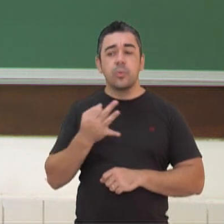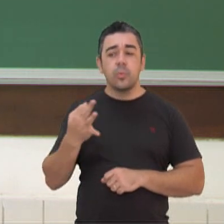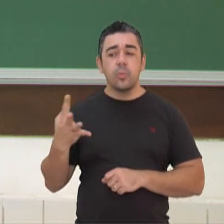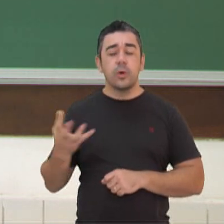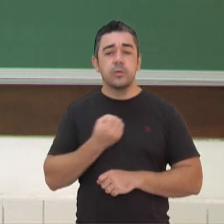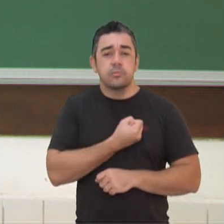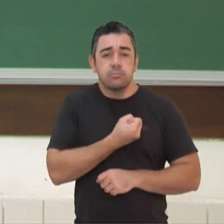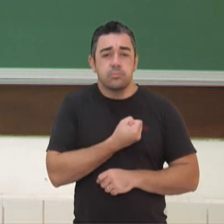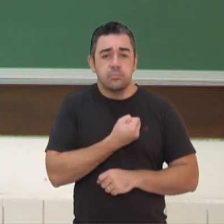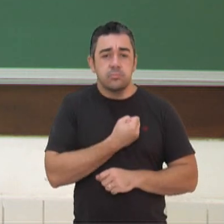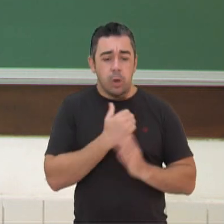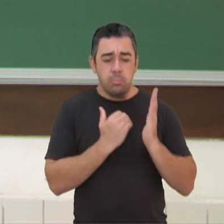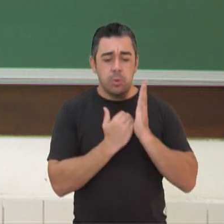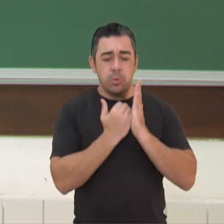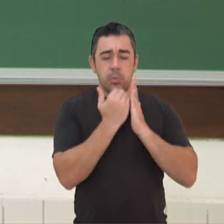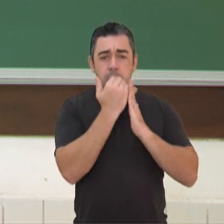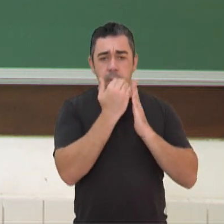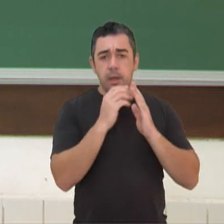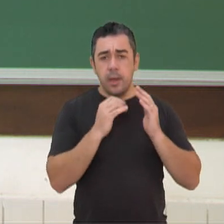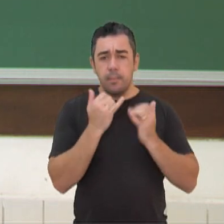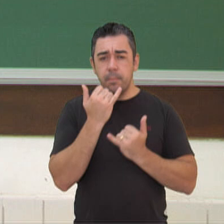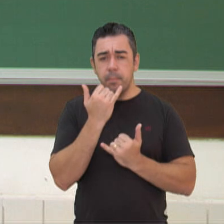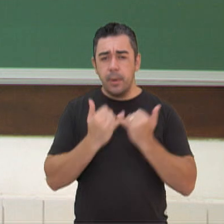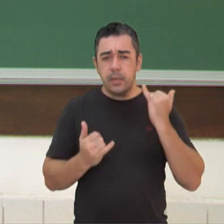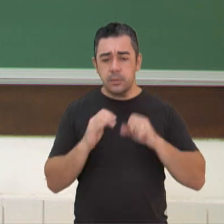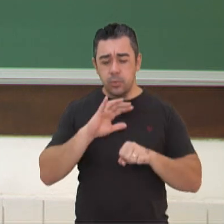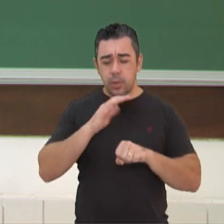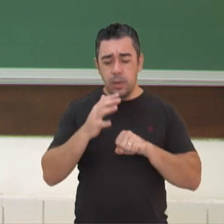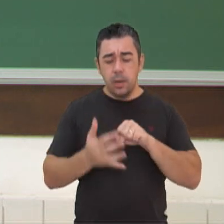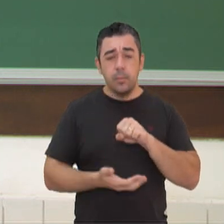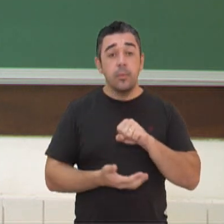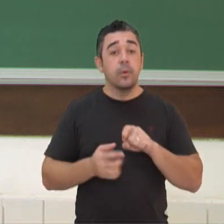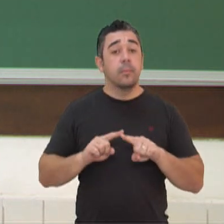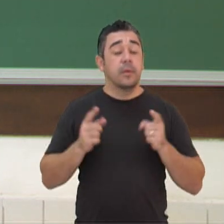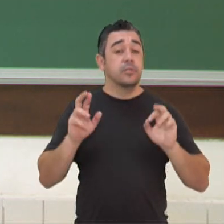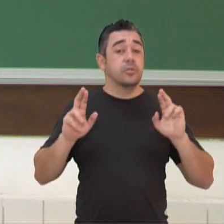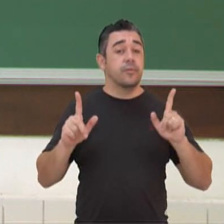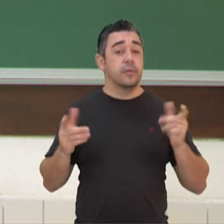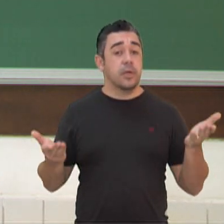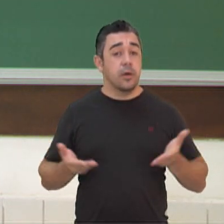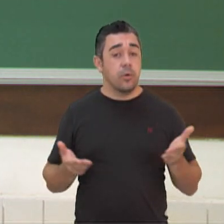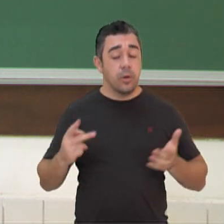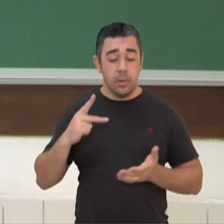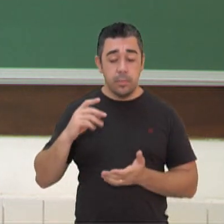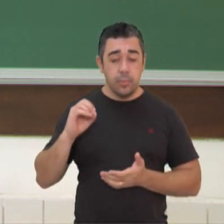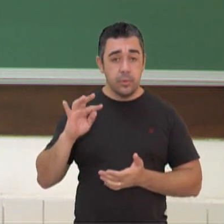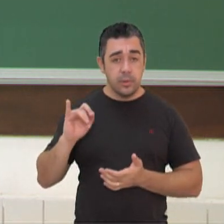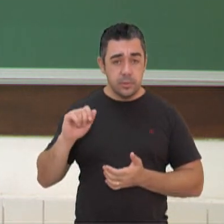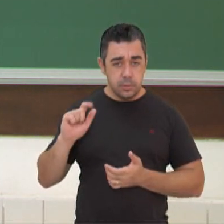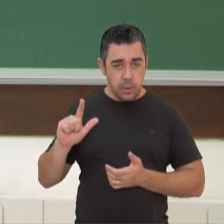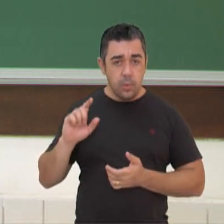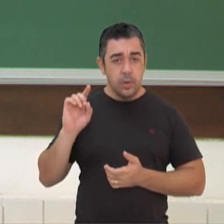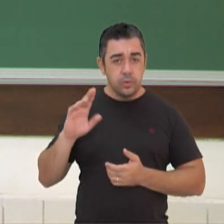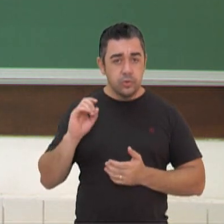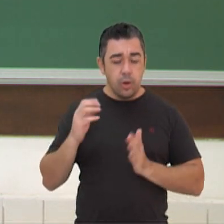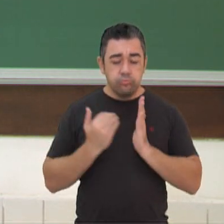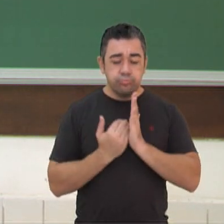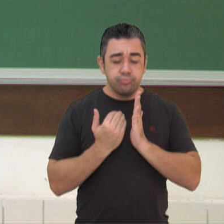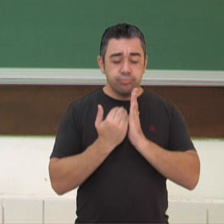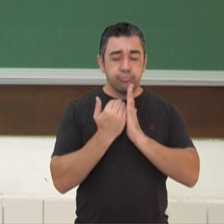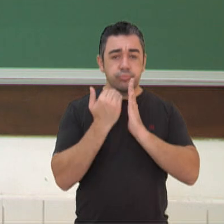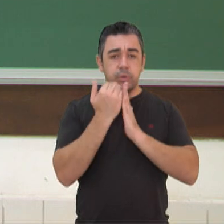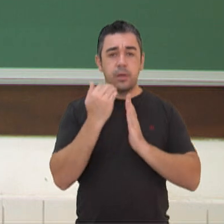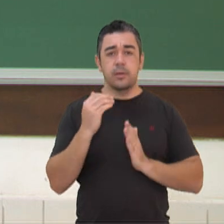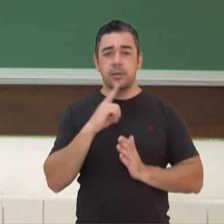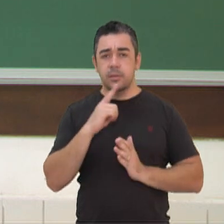O conceito é parecido com o de campo elétrico. A diferença é que agora o potencial é uma grandeza somente escalar. Em alguns momentos é